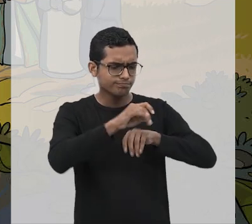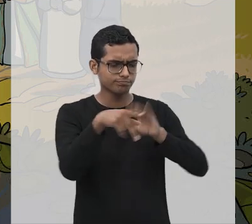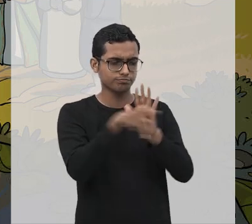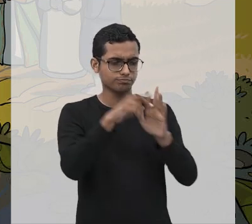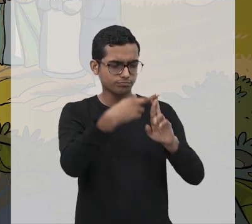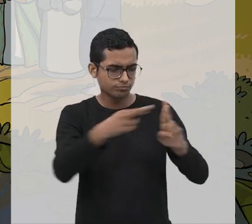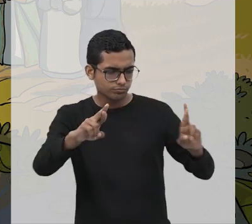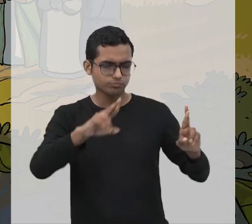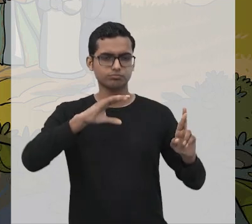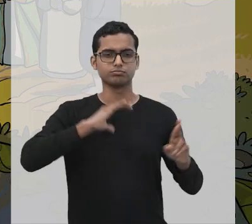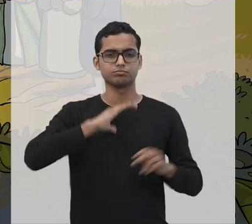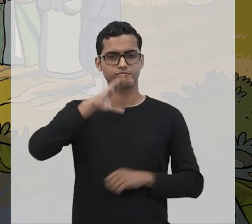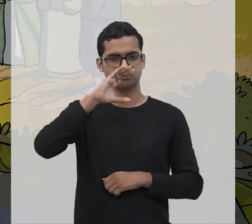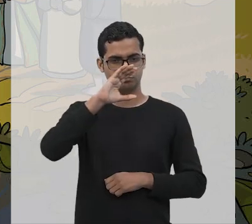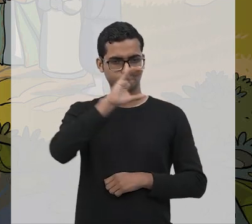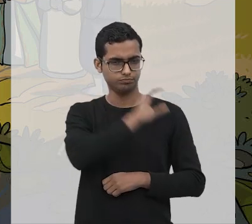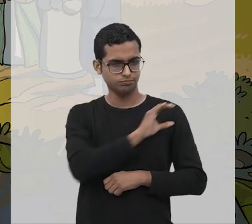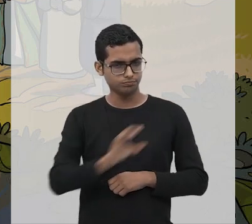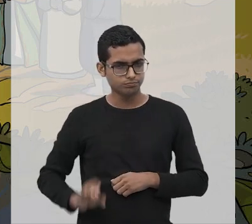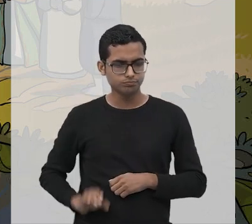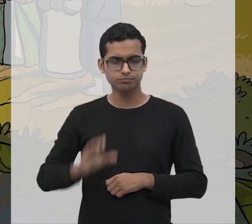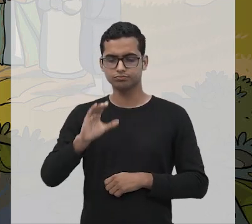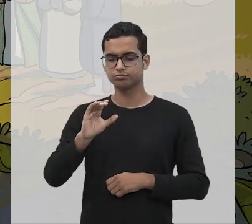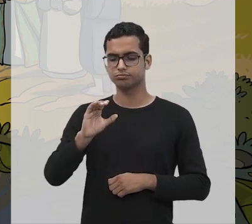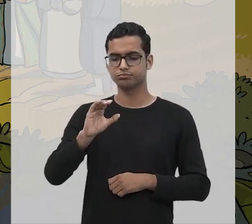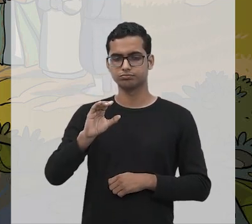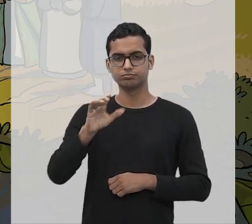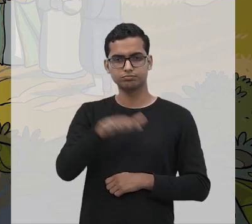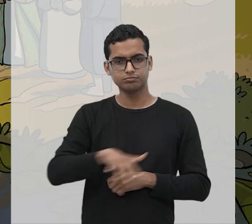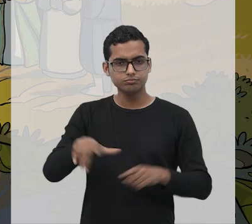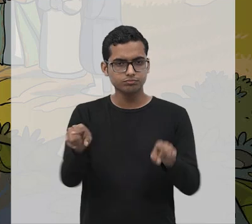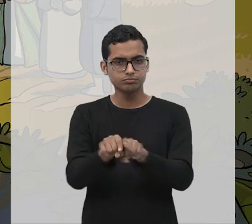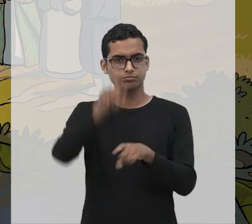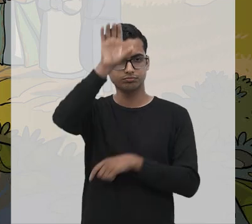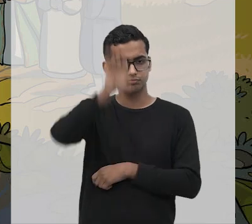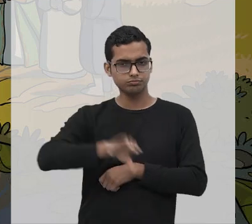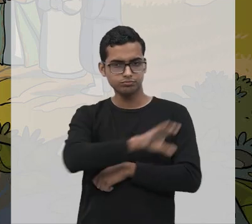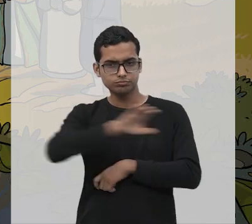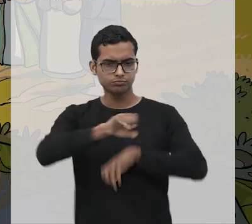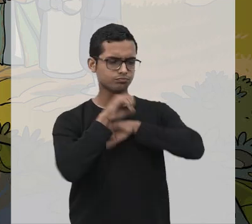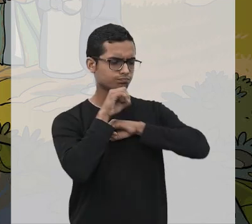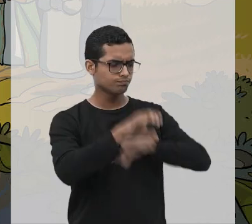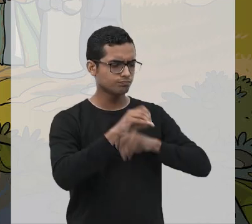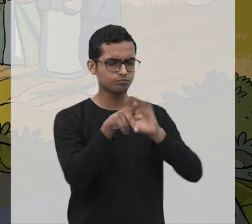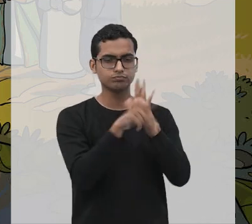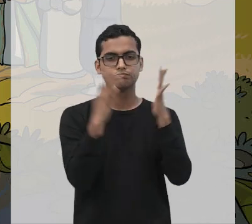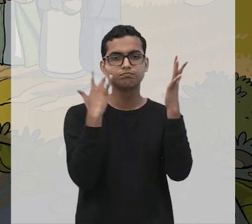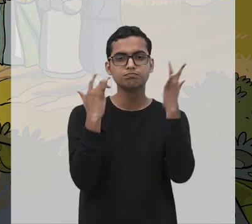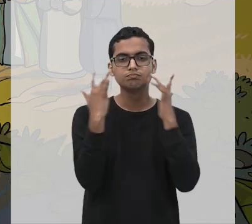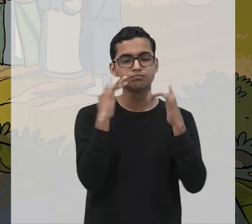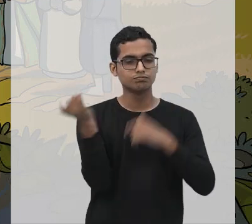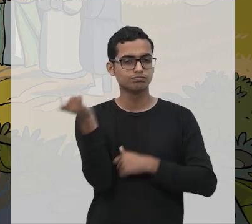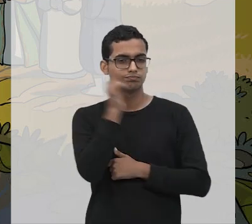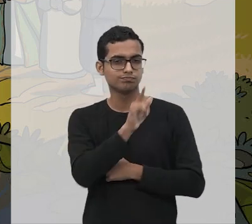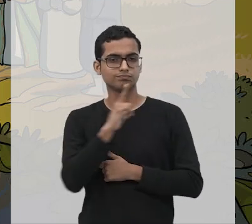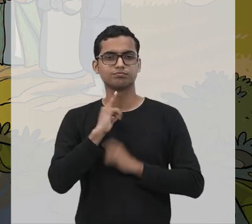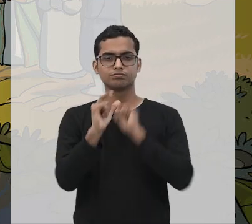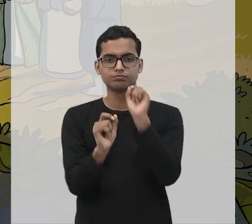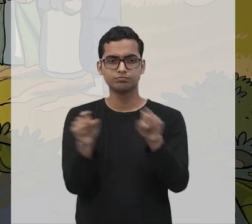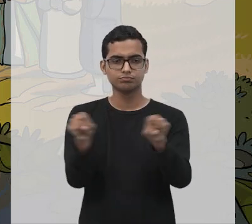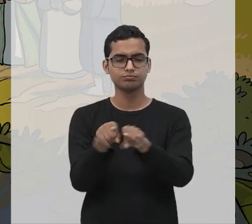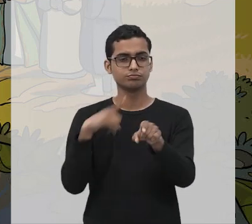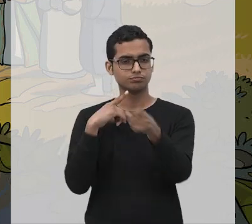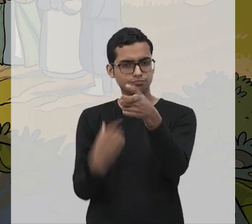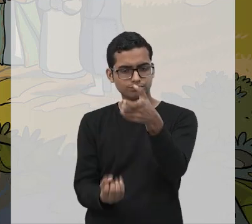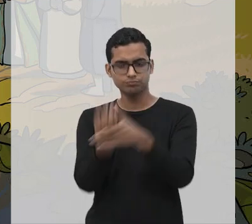cristianismo para os indígenas e utilizavam o teatro para isso. E foi aí que a gente tem, né, a